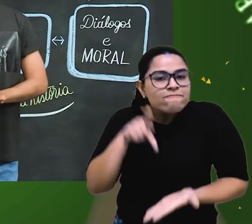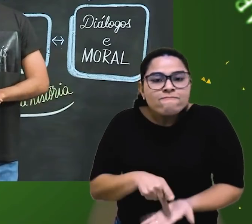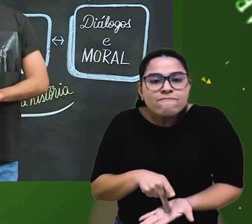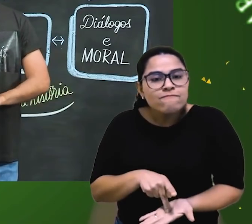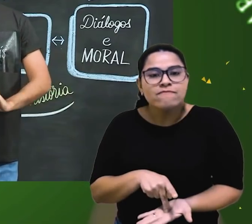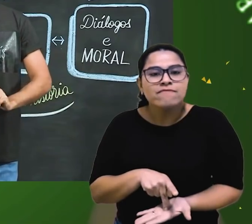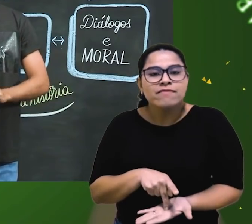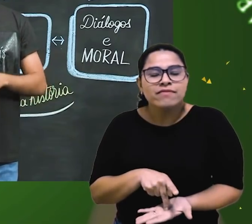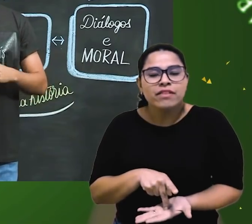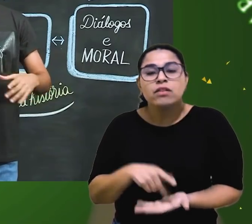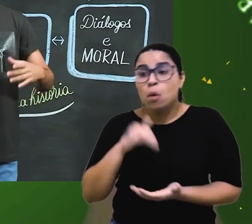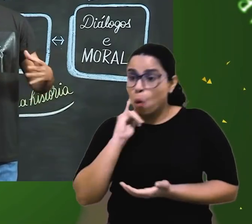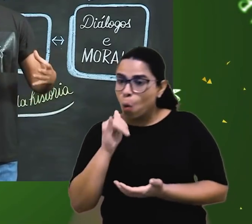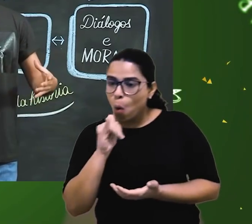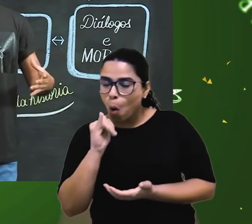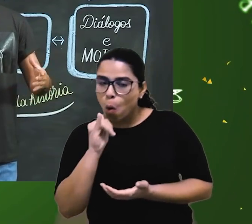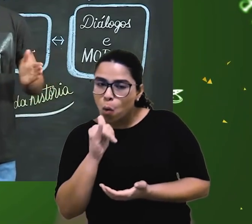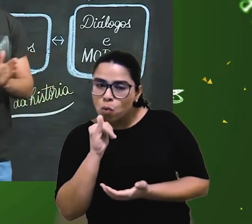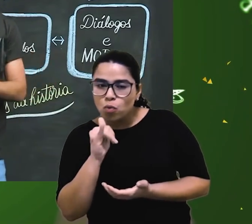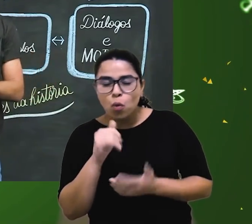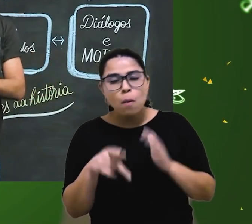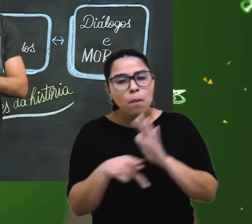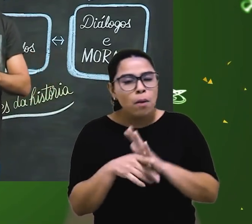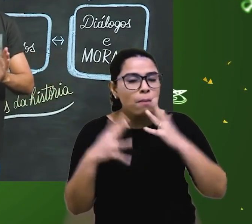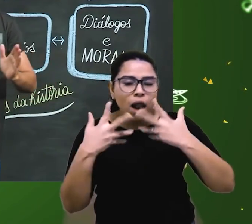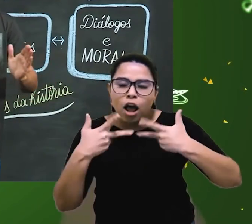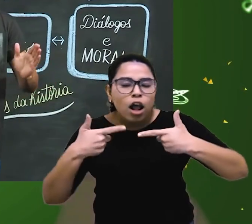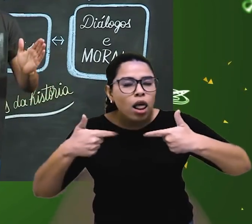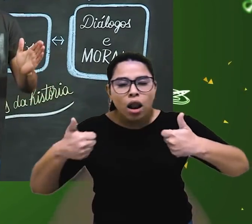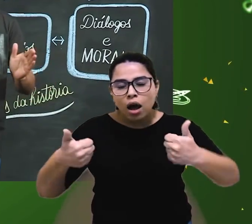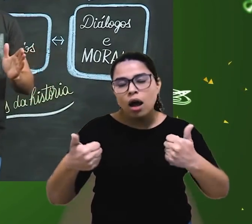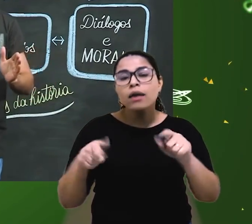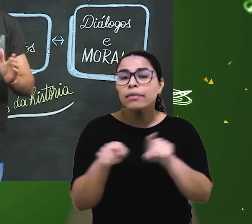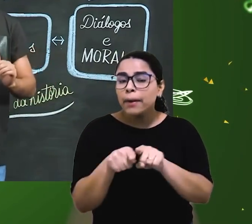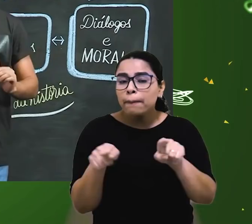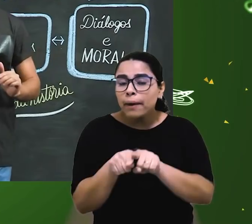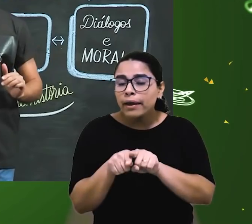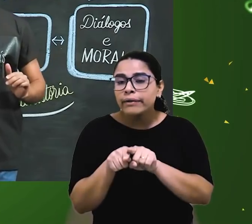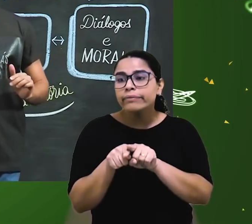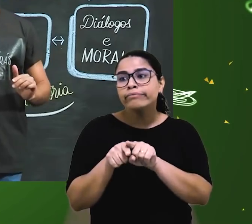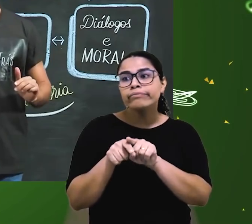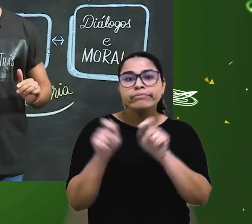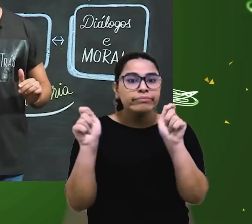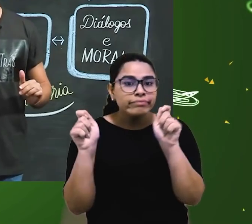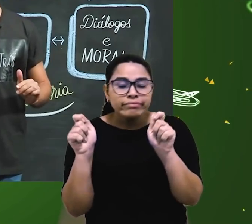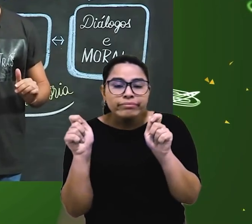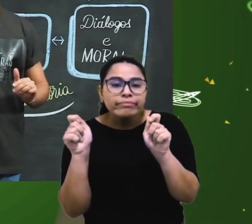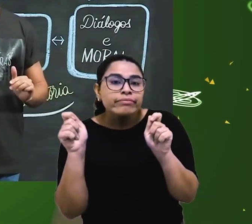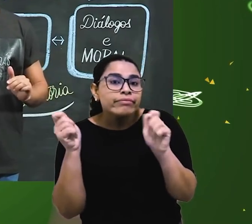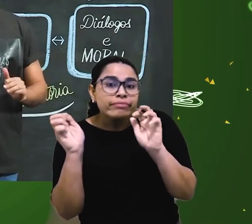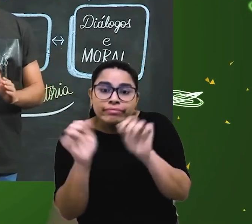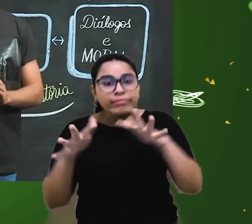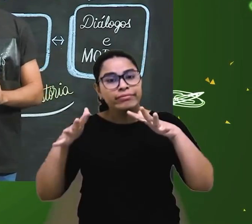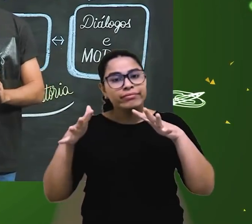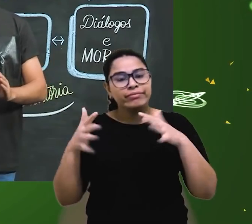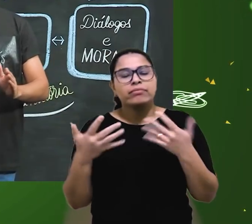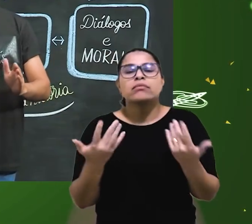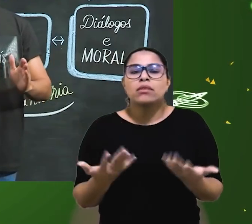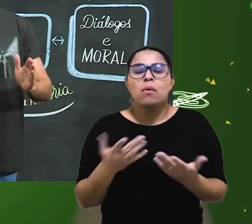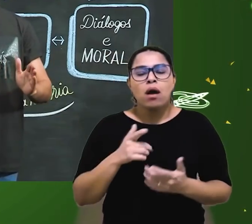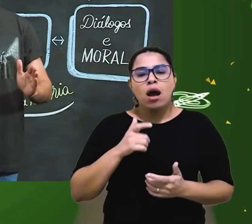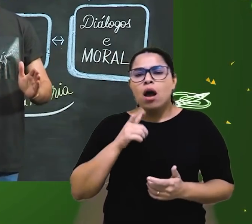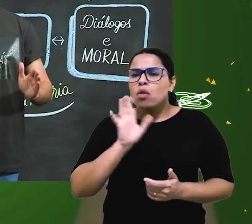vai falar até em níveis de verossimilhança, ou seja, de aproximação com o real. A verossimilhança não é uma reprodução da realidade, é